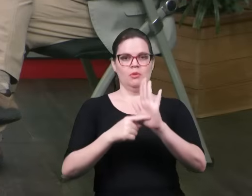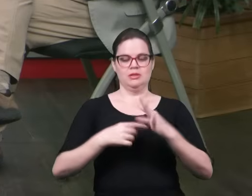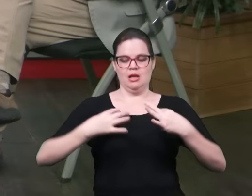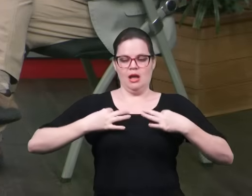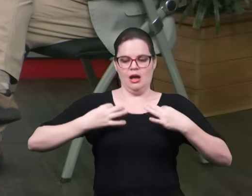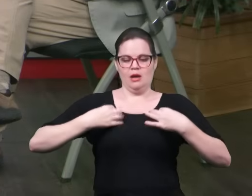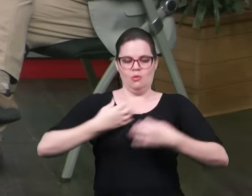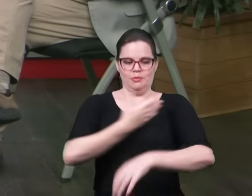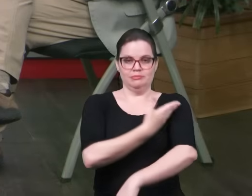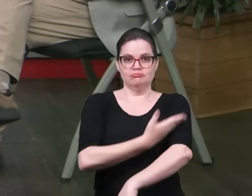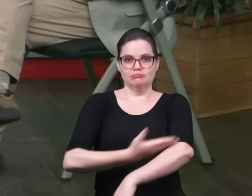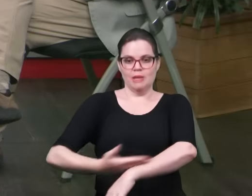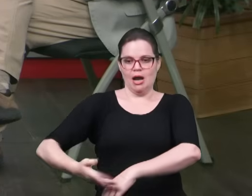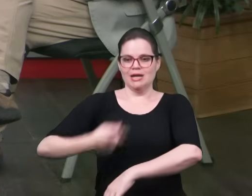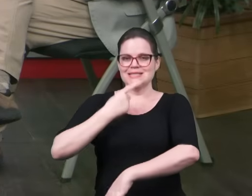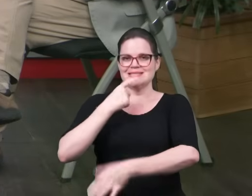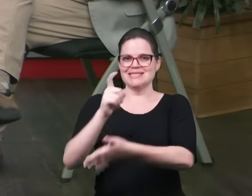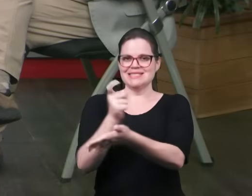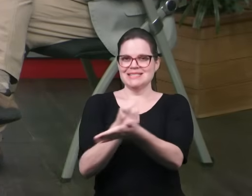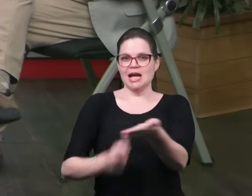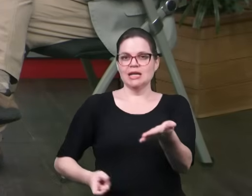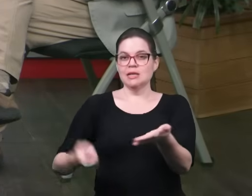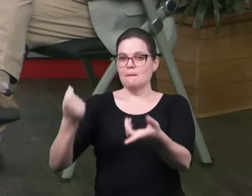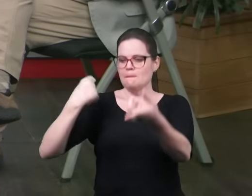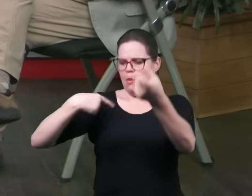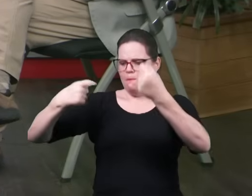Jesus salpicadas de sangue,